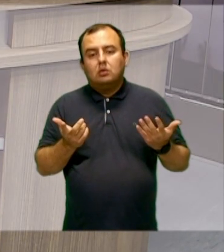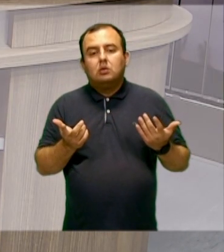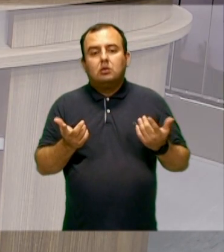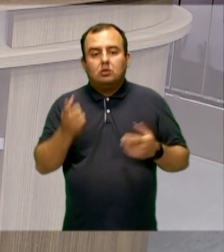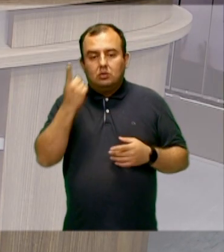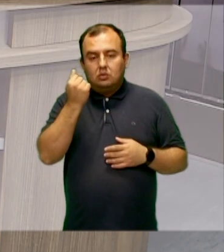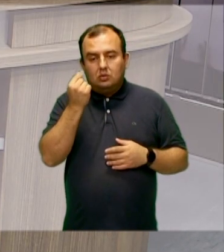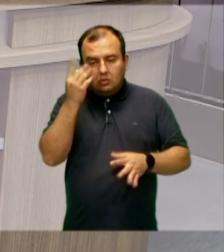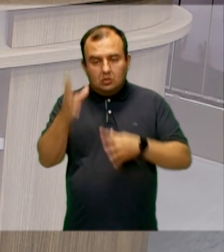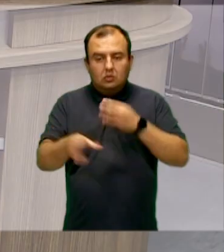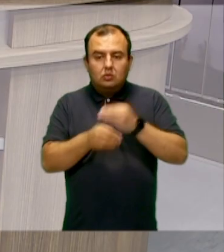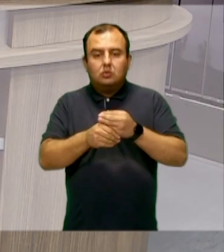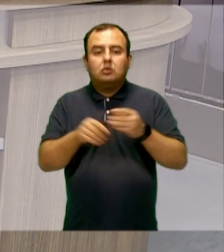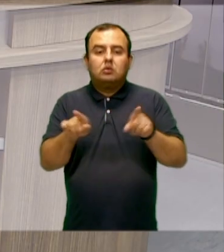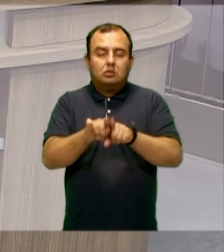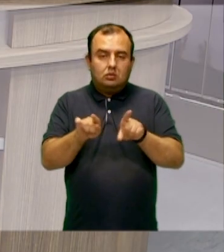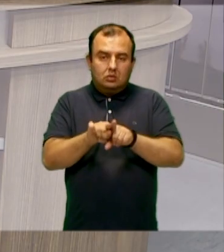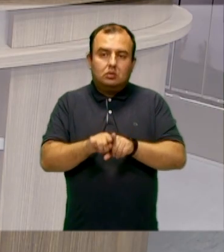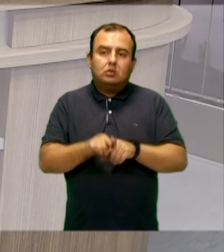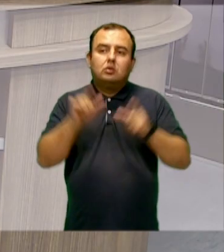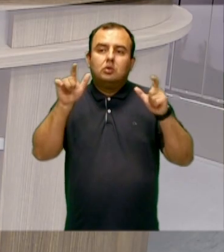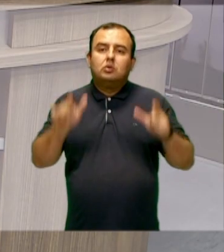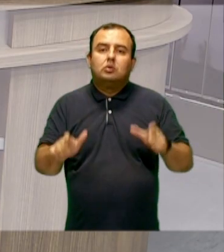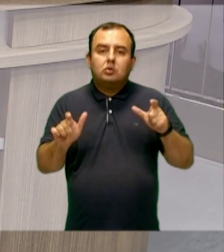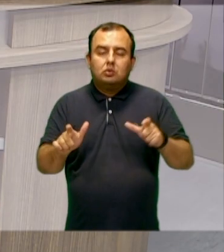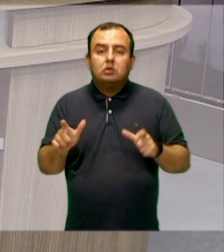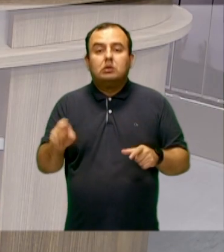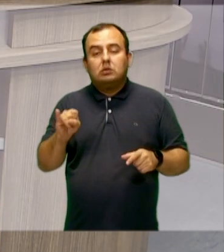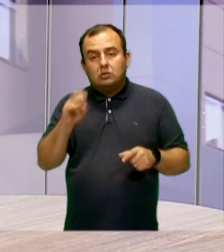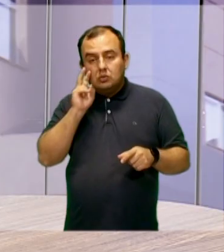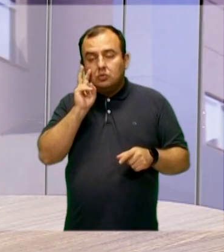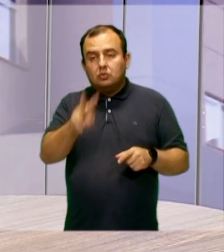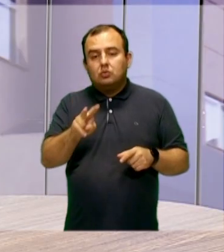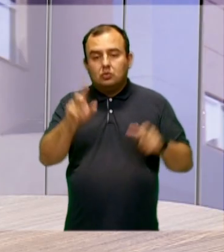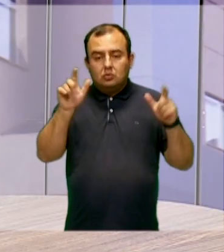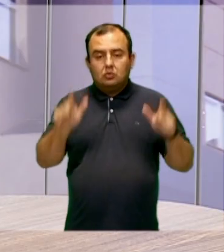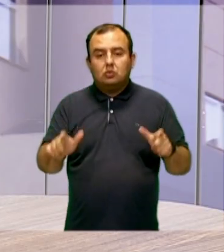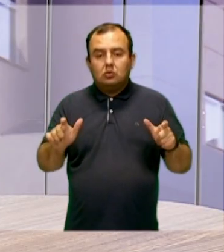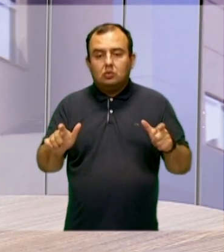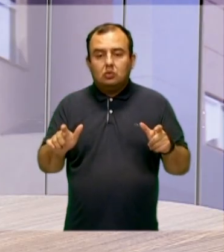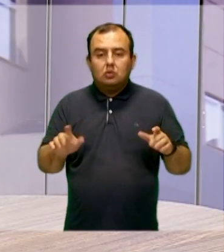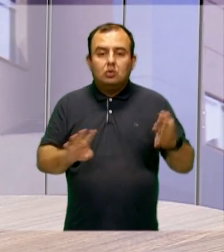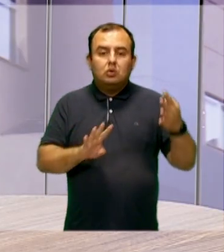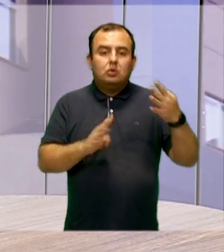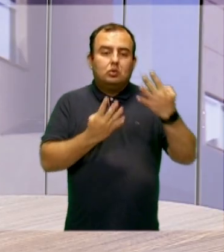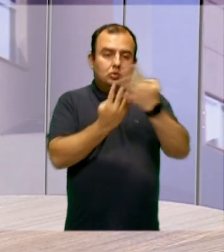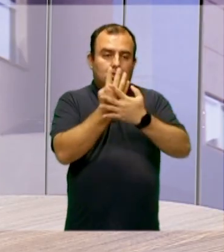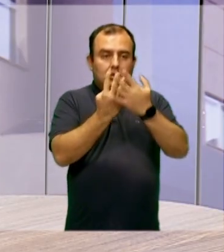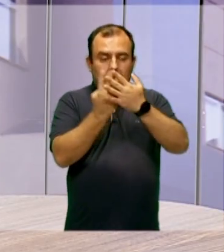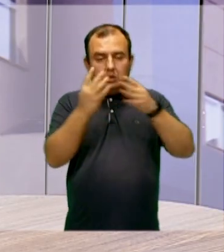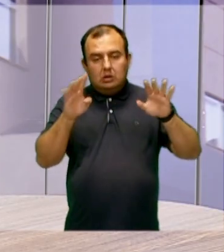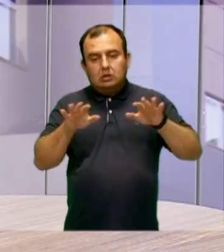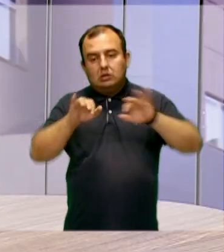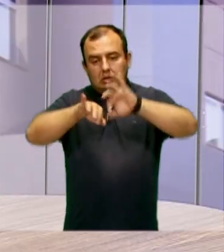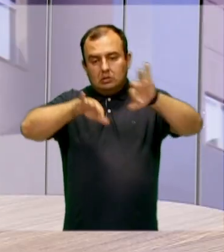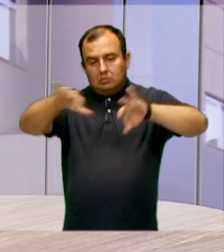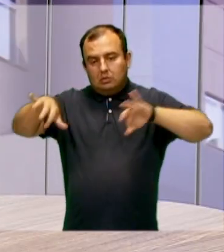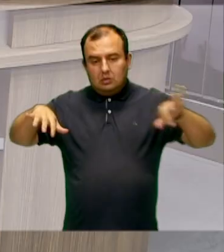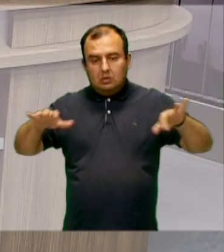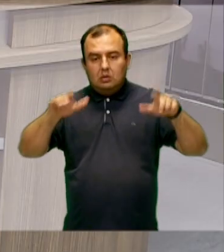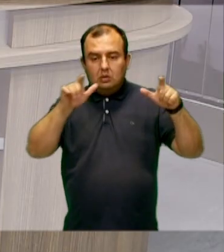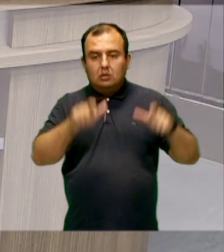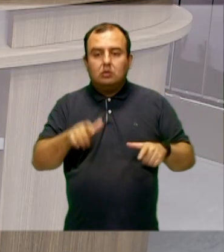valor agregado... valor agregado também. E tem lá um espaço, se você for lá ver, é um espaço que ele é gradeado, separado dos medicamentos e fica